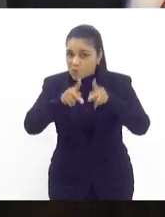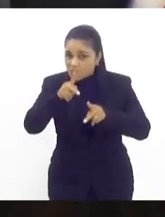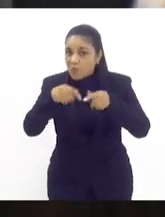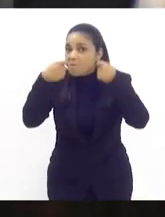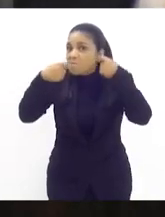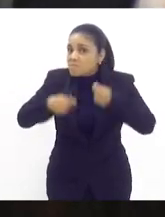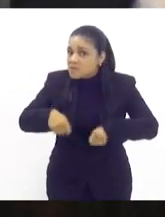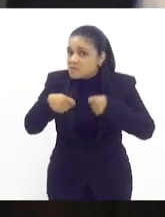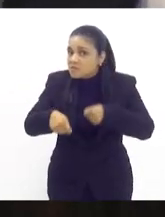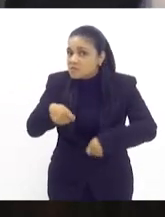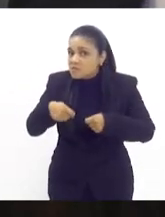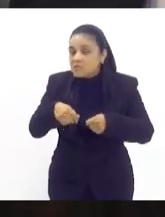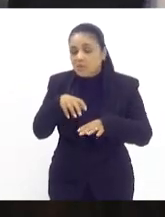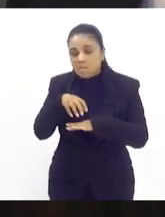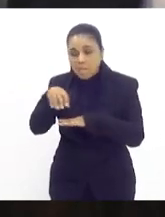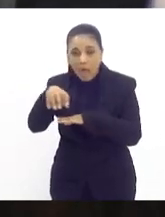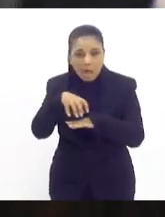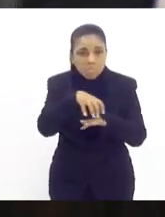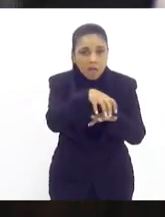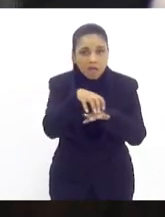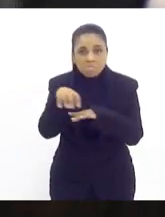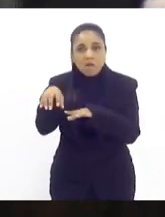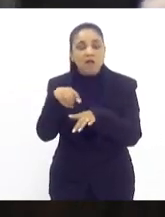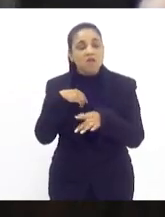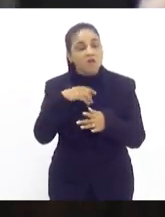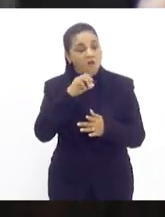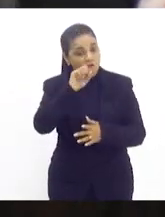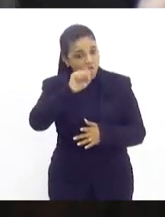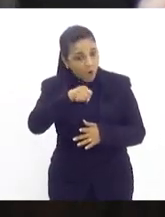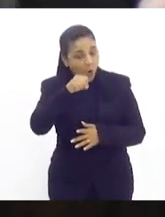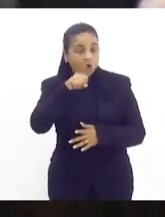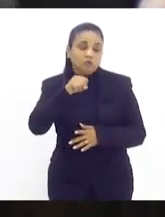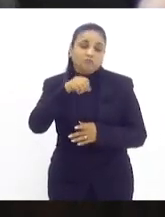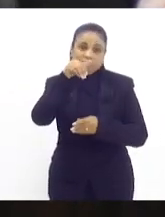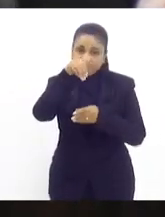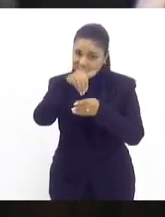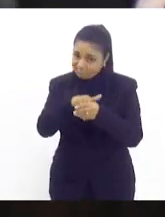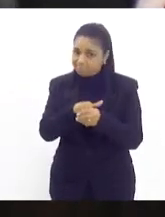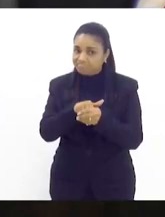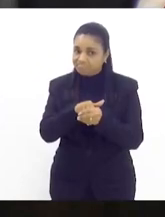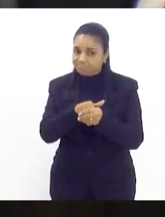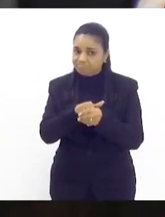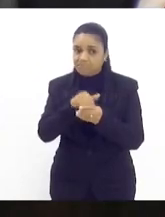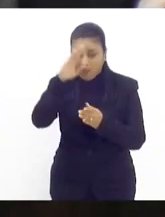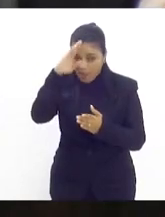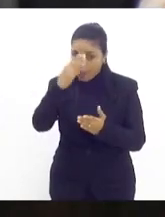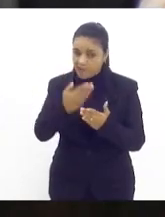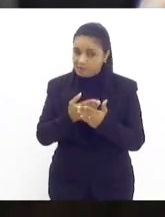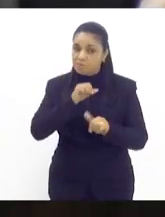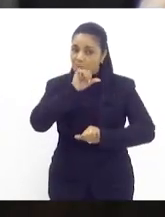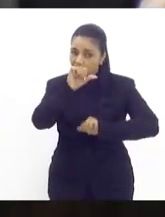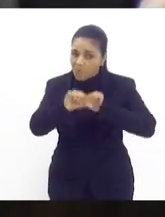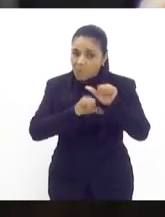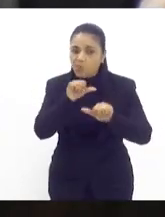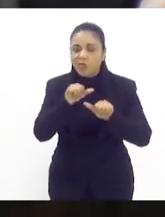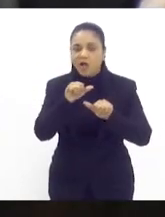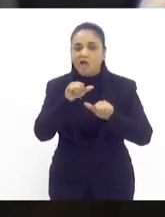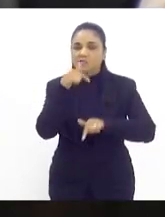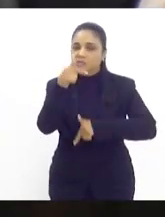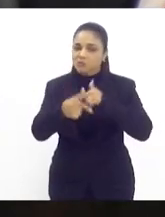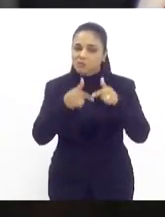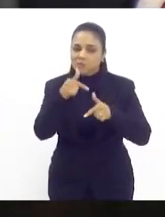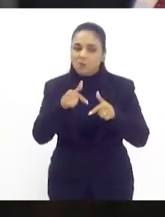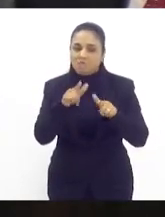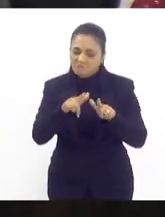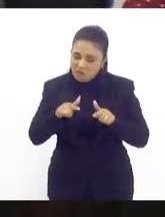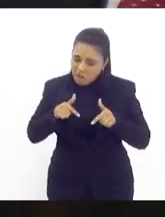locomover na cidade. Voto sim, acreditando que você fará mudança. Voto sim, acreditando no seu empenho, até mesmo porque